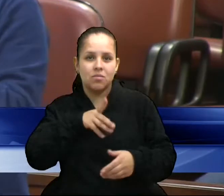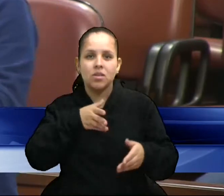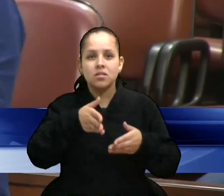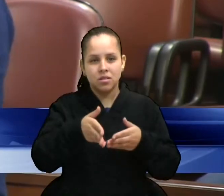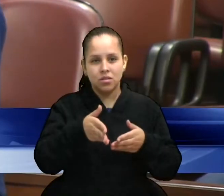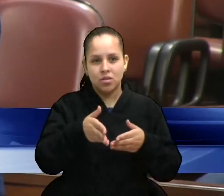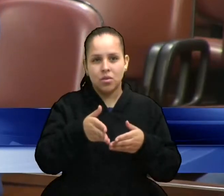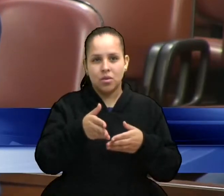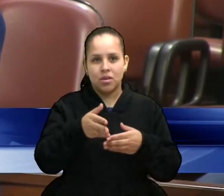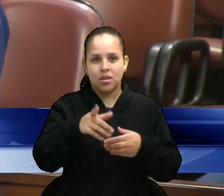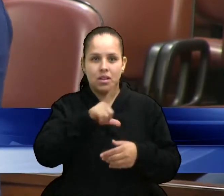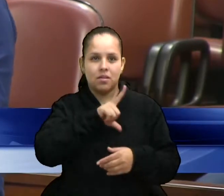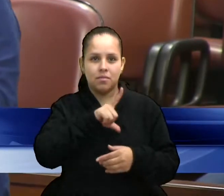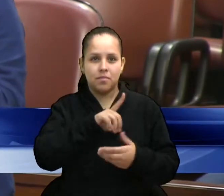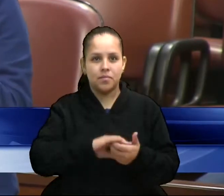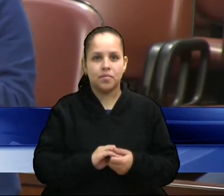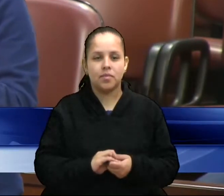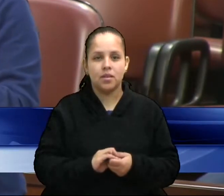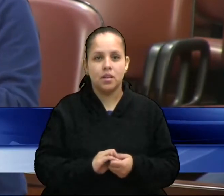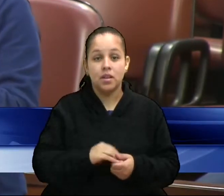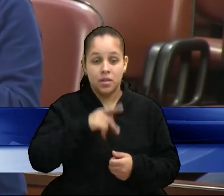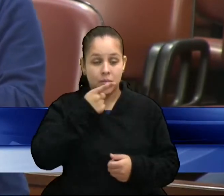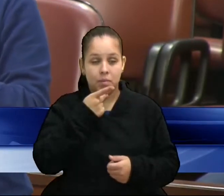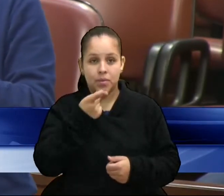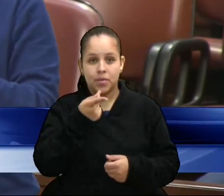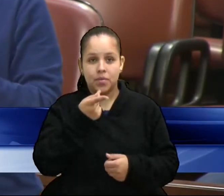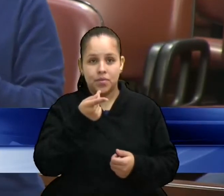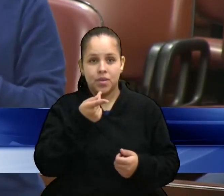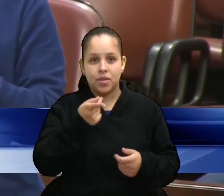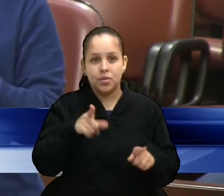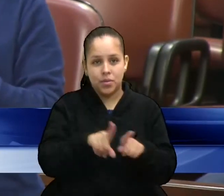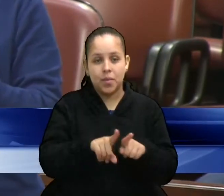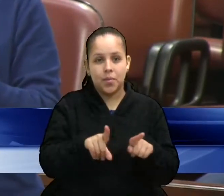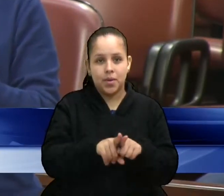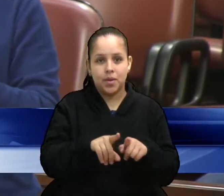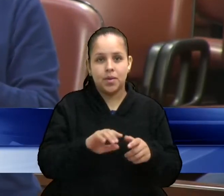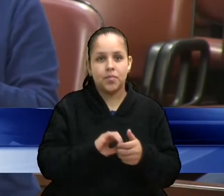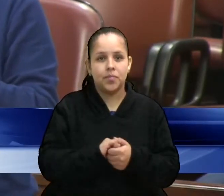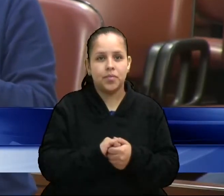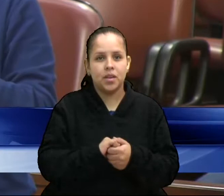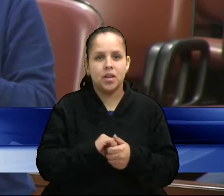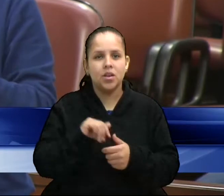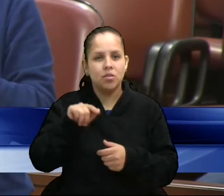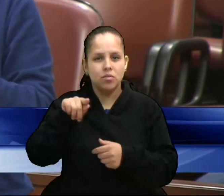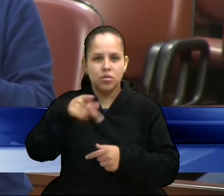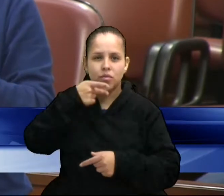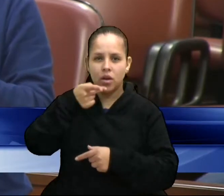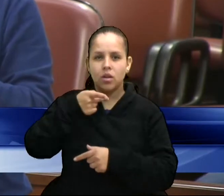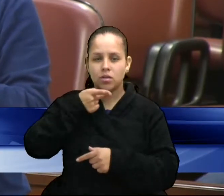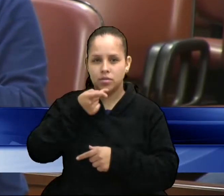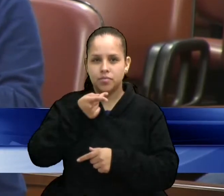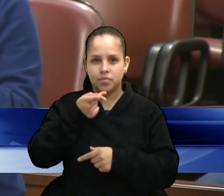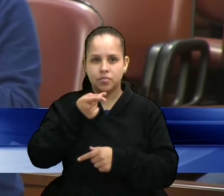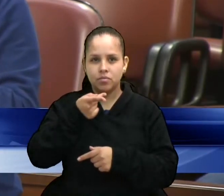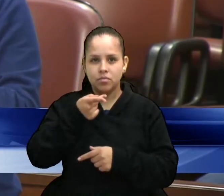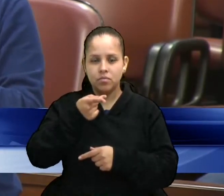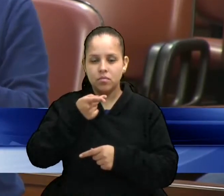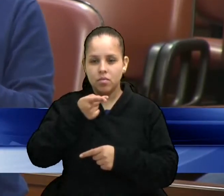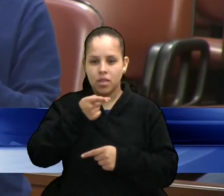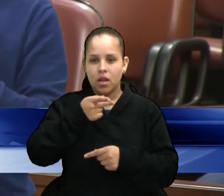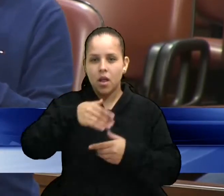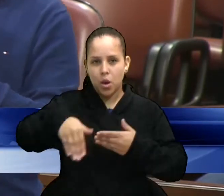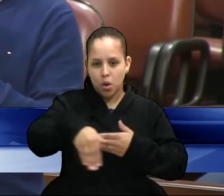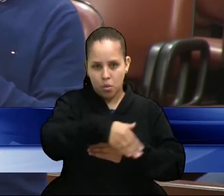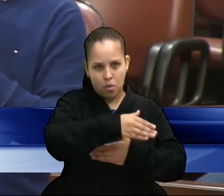Então, também a questão que foi colocada, que tu colocasse, né? O senhor também colocou da rota que o